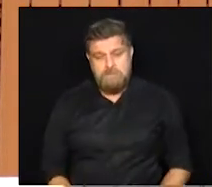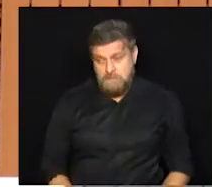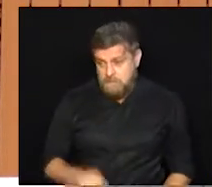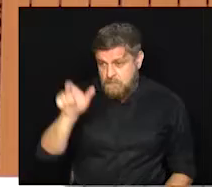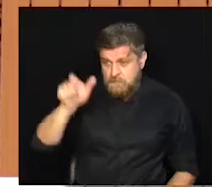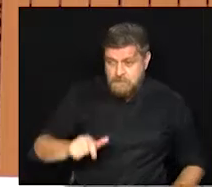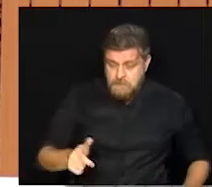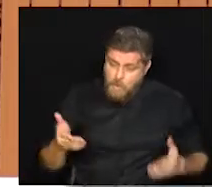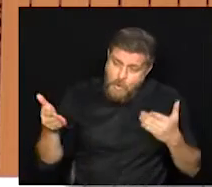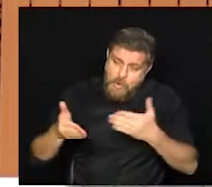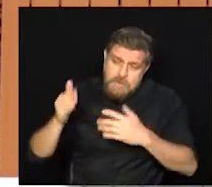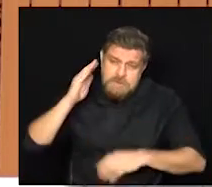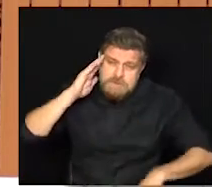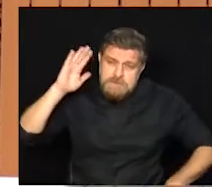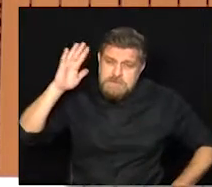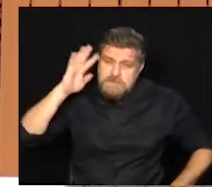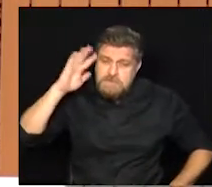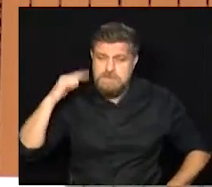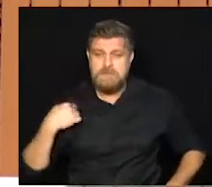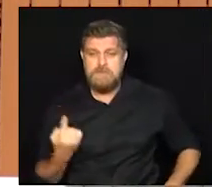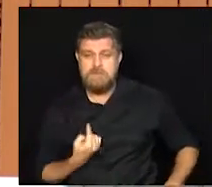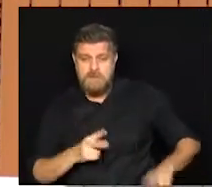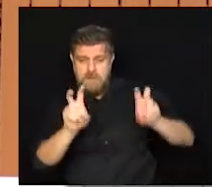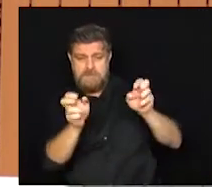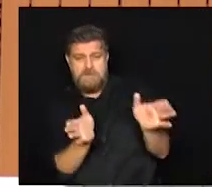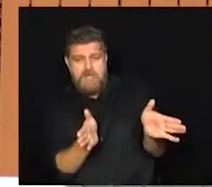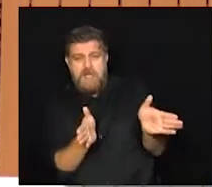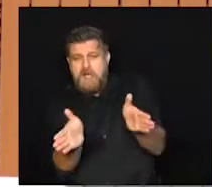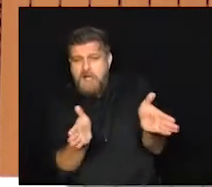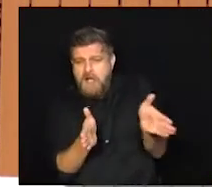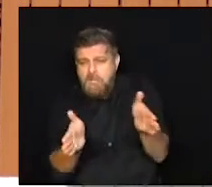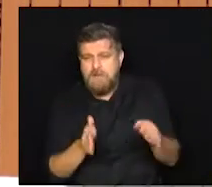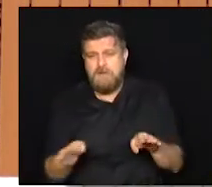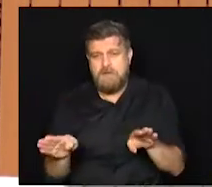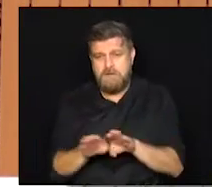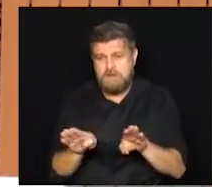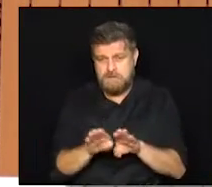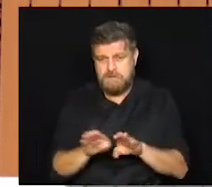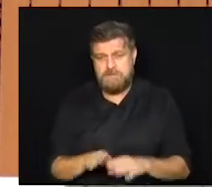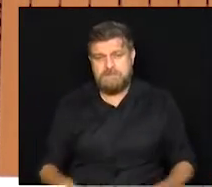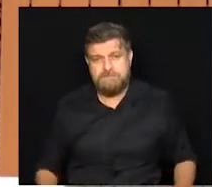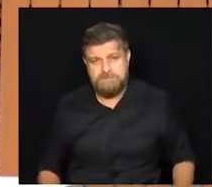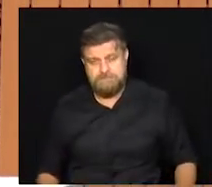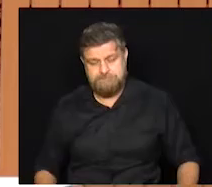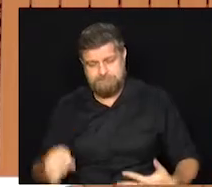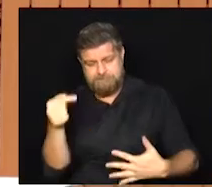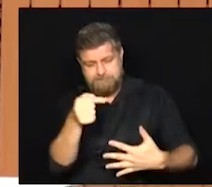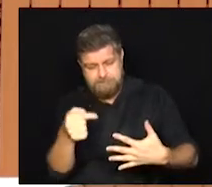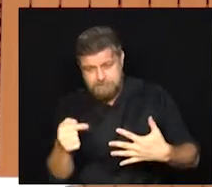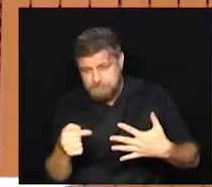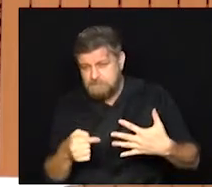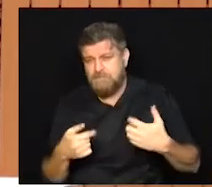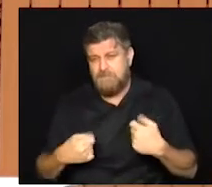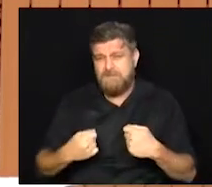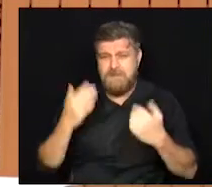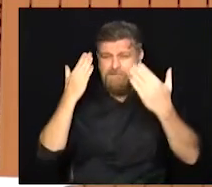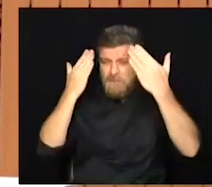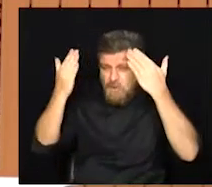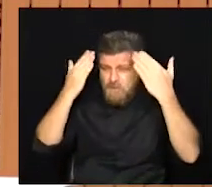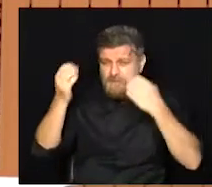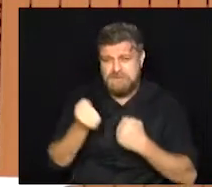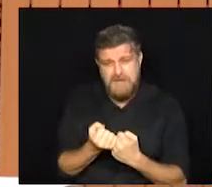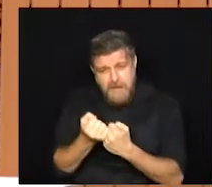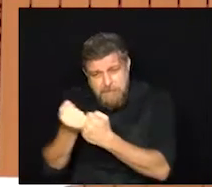imagina hoje, nós estamos falando de acessibilidade, estamos tocando esse assunto aí de psicologia, tratamento com